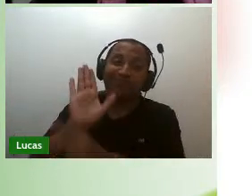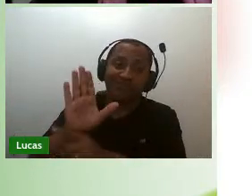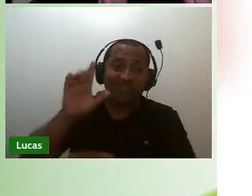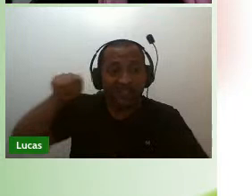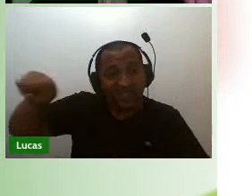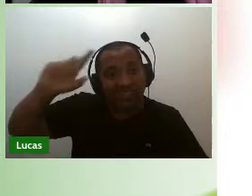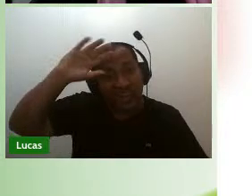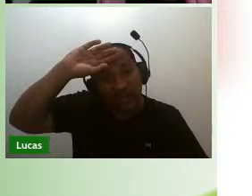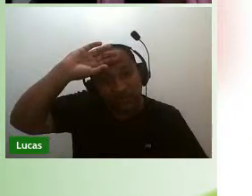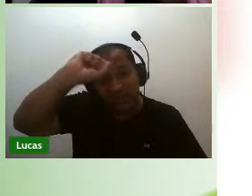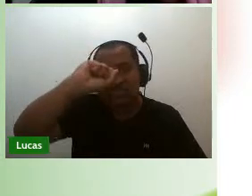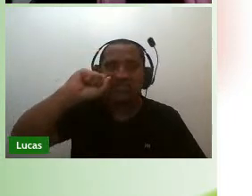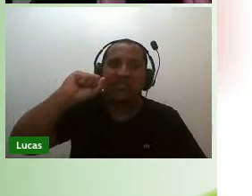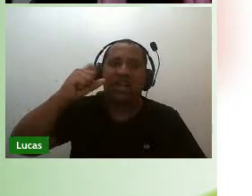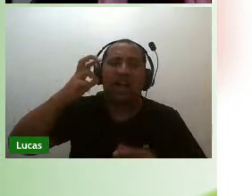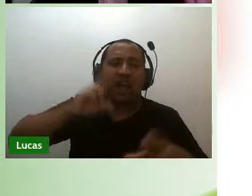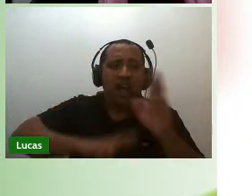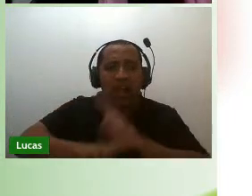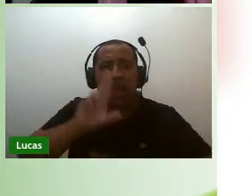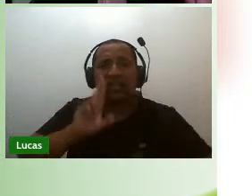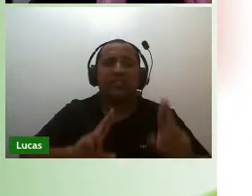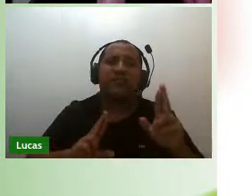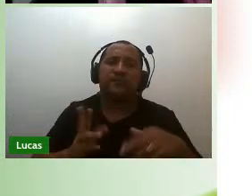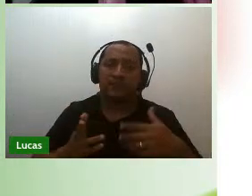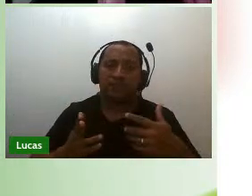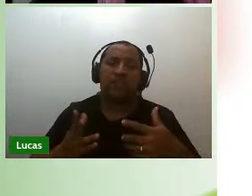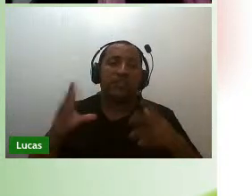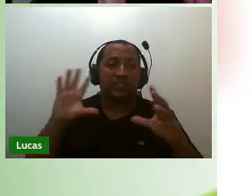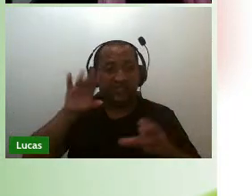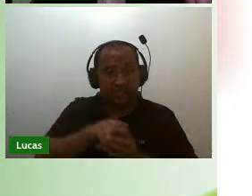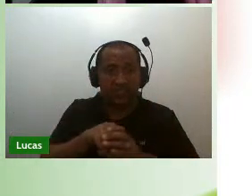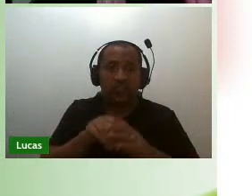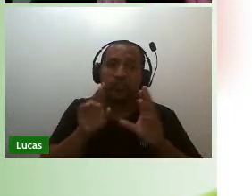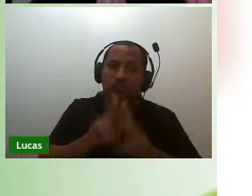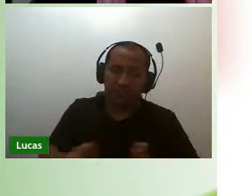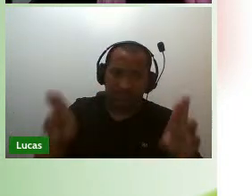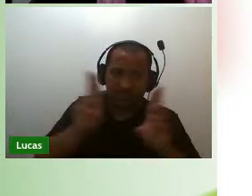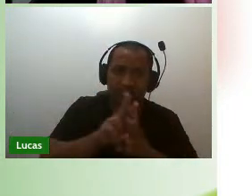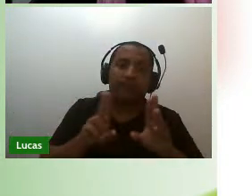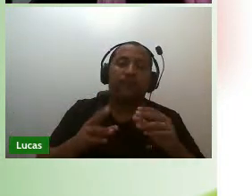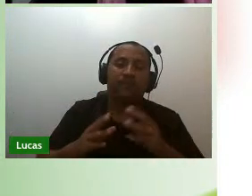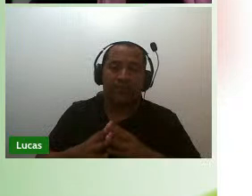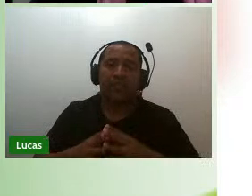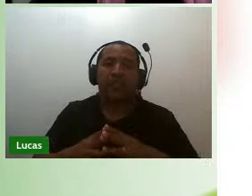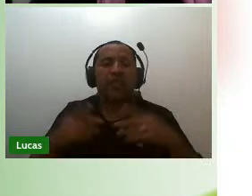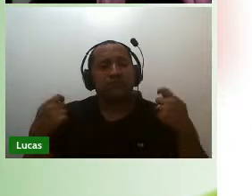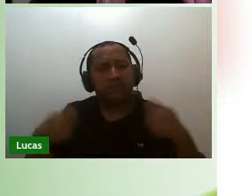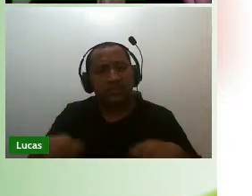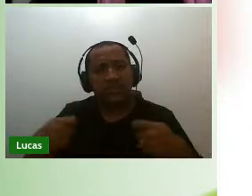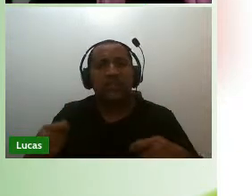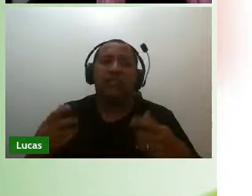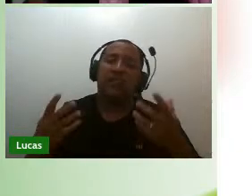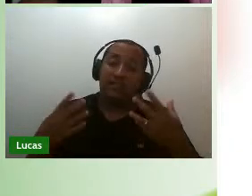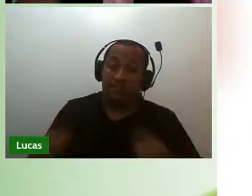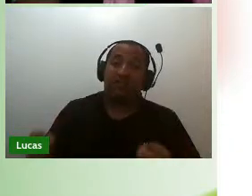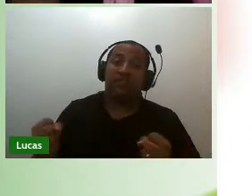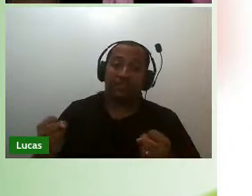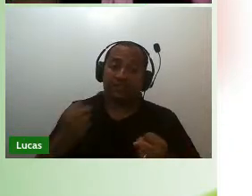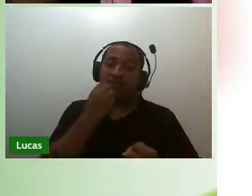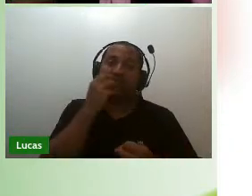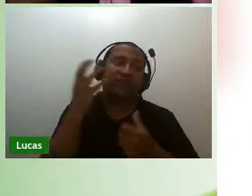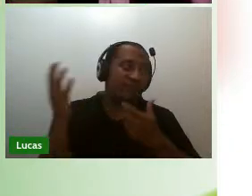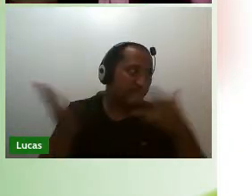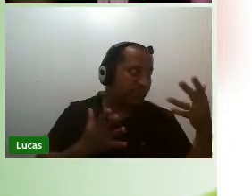aprender, se relacionar dentro da universidade. Então, eles precisam se sentir aceitos, bem-vindos. E, por